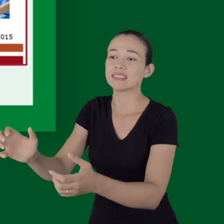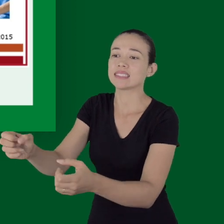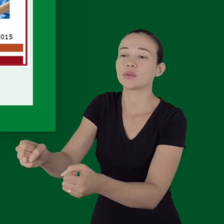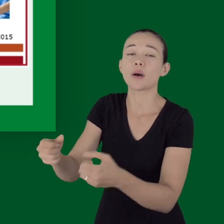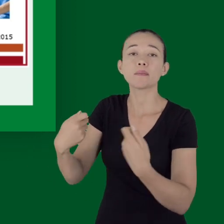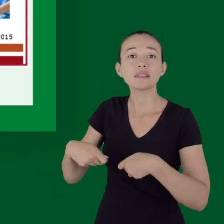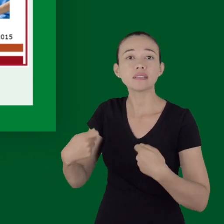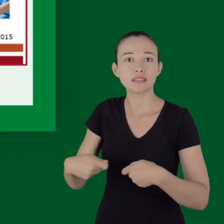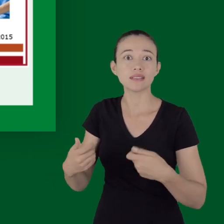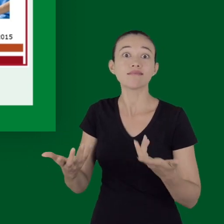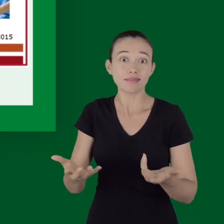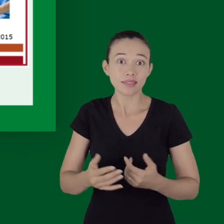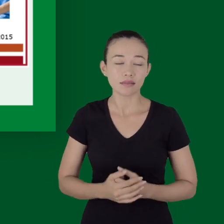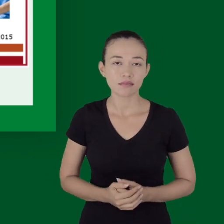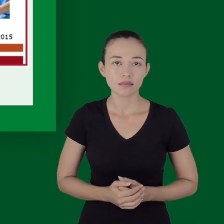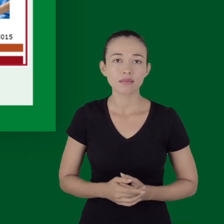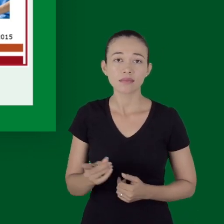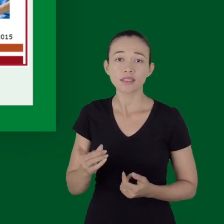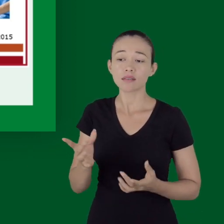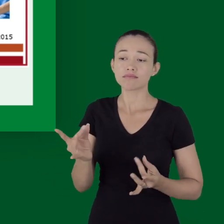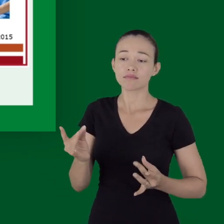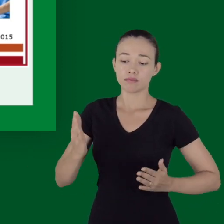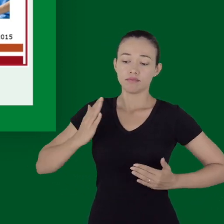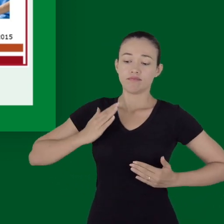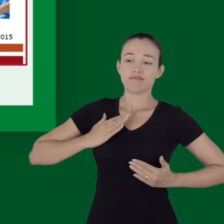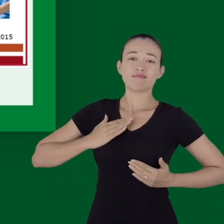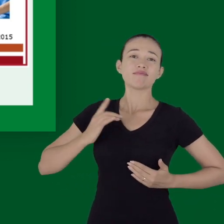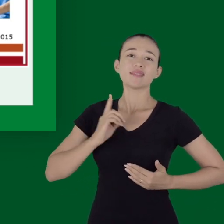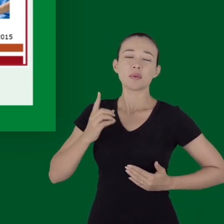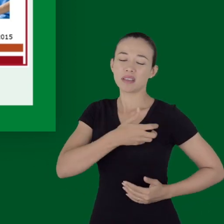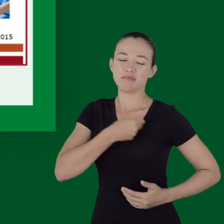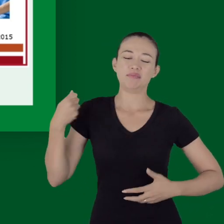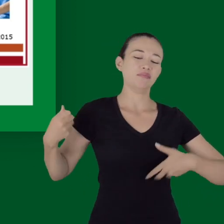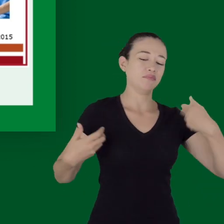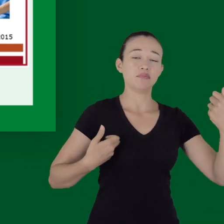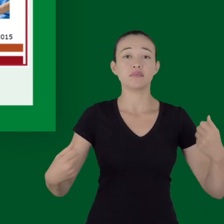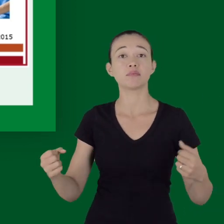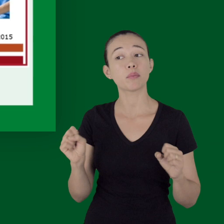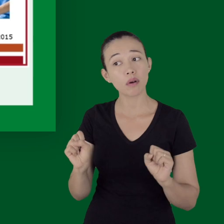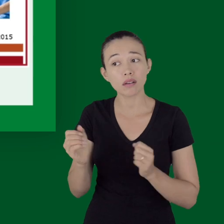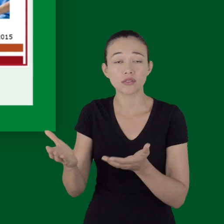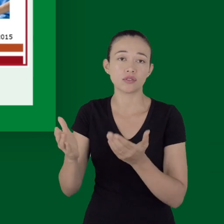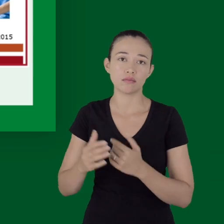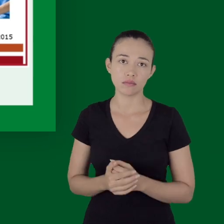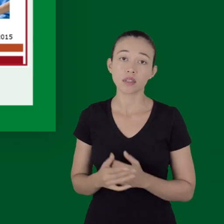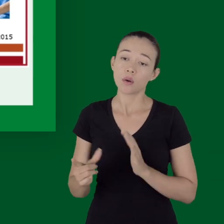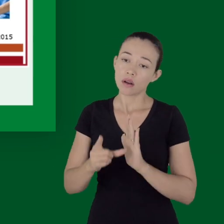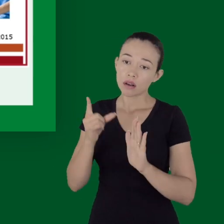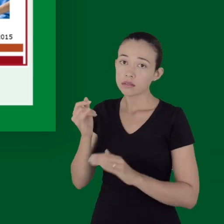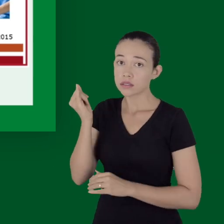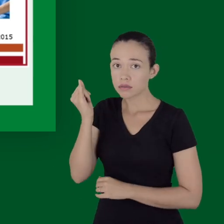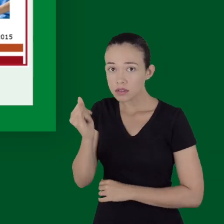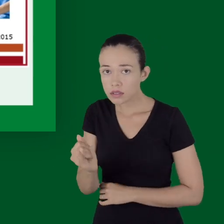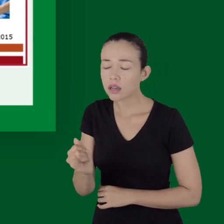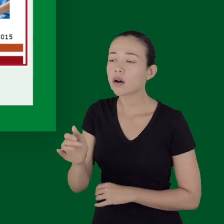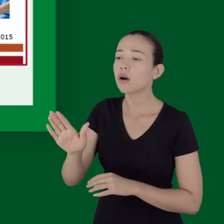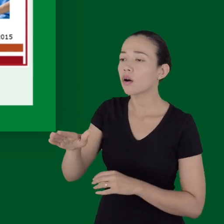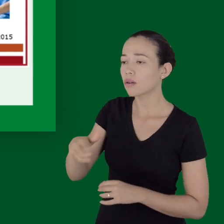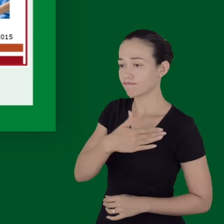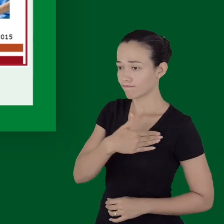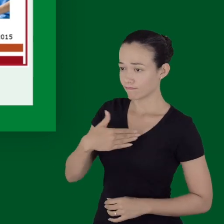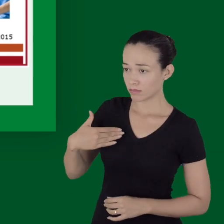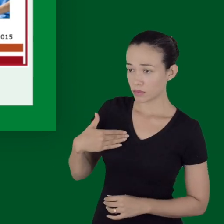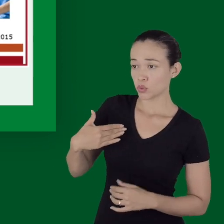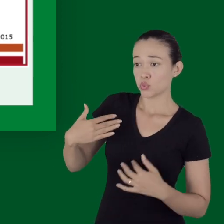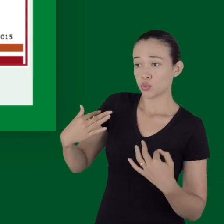ele pode sentir dor e que será feito medicação para minimizar a dor e que tudo que ele sentir é